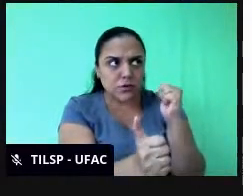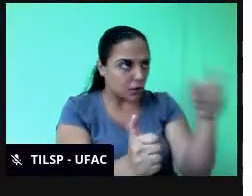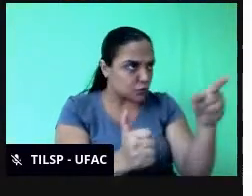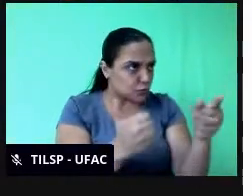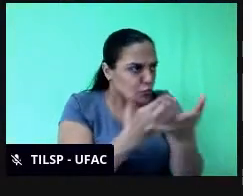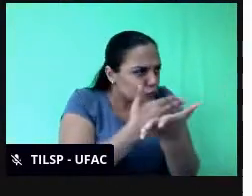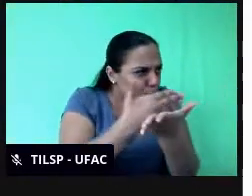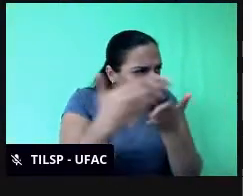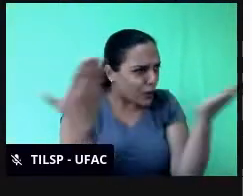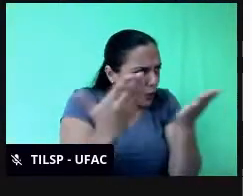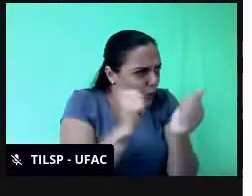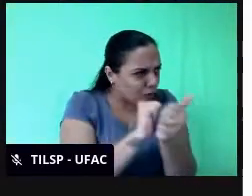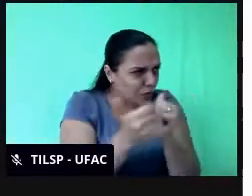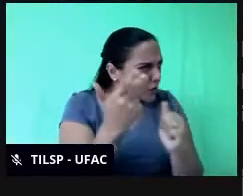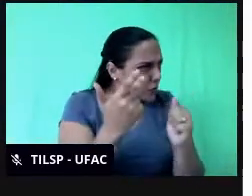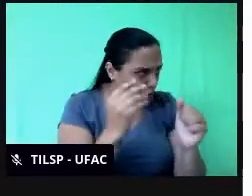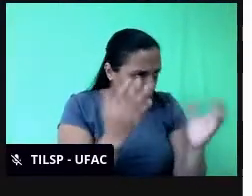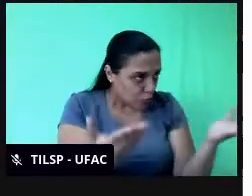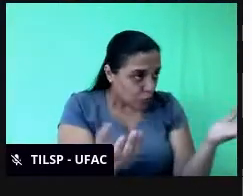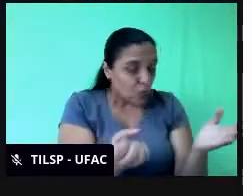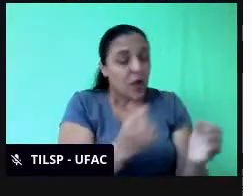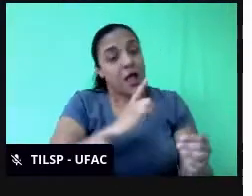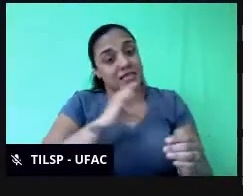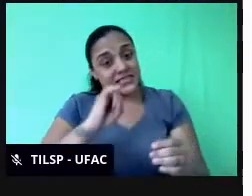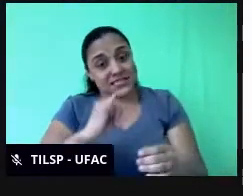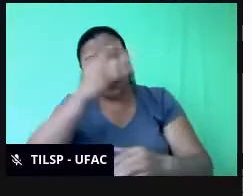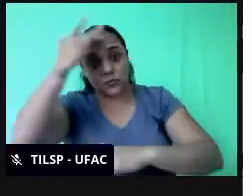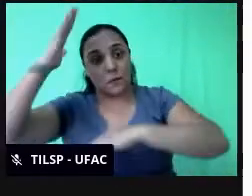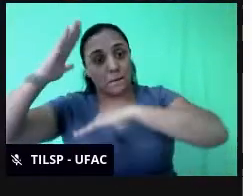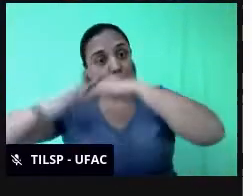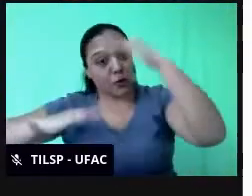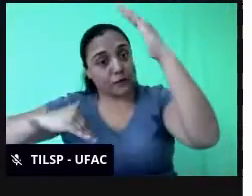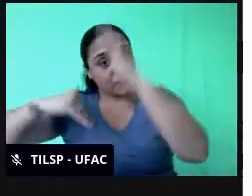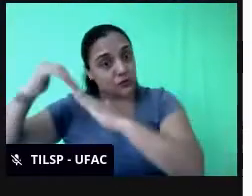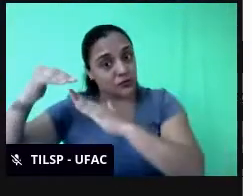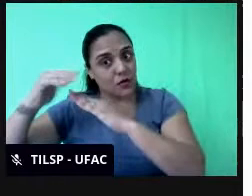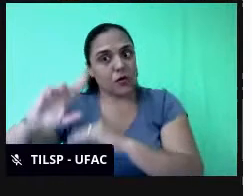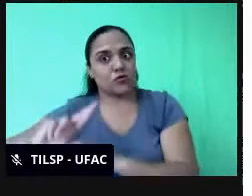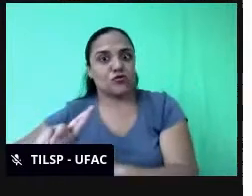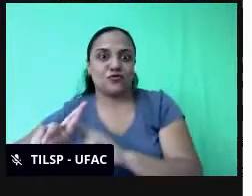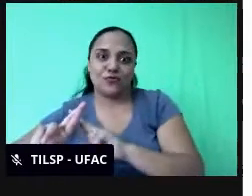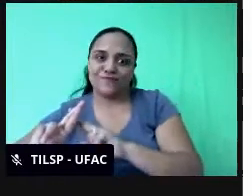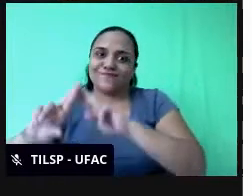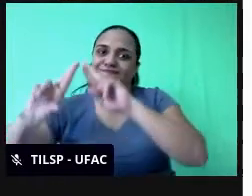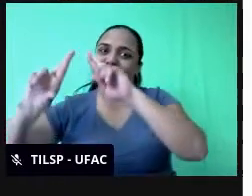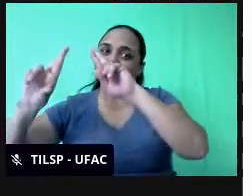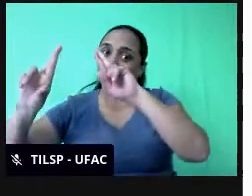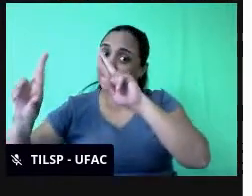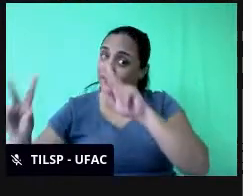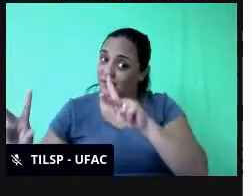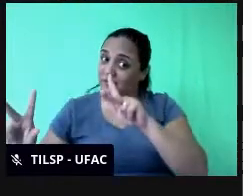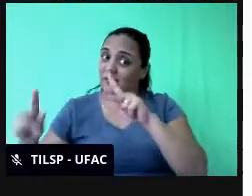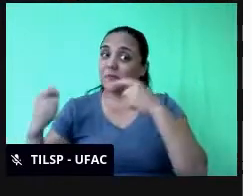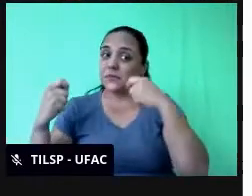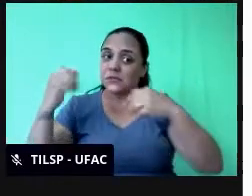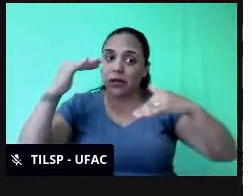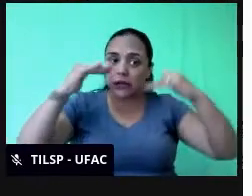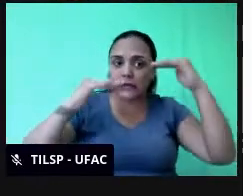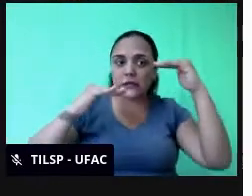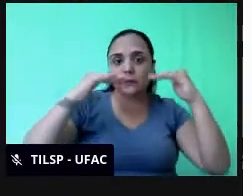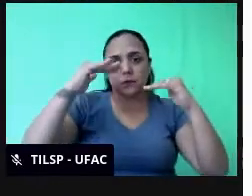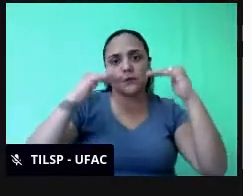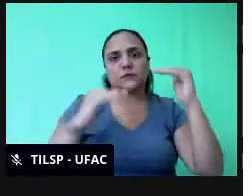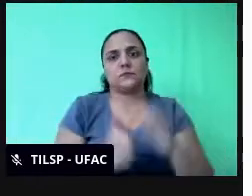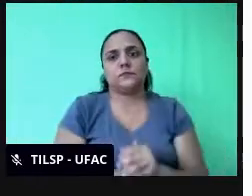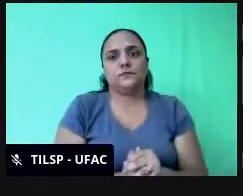uma, para atletas é outra. Então, a recomendação é que eles mantenham concentrações plasmáticas de